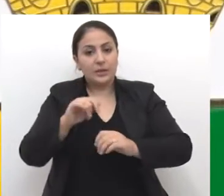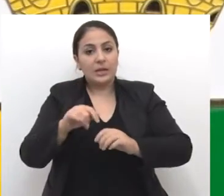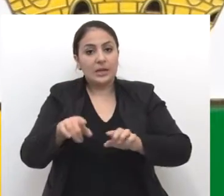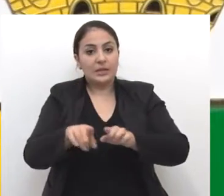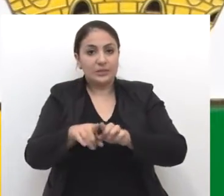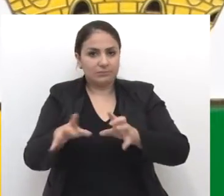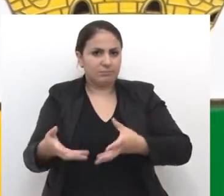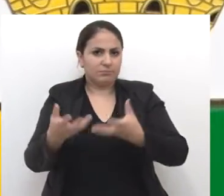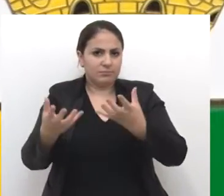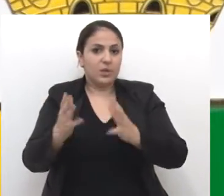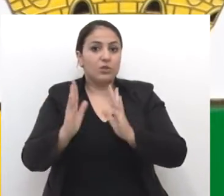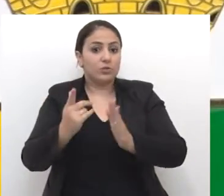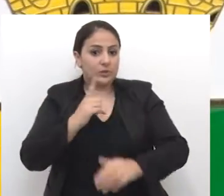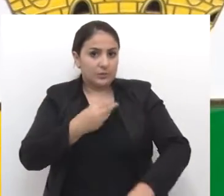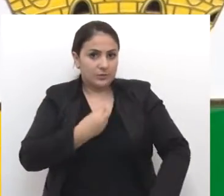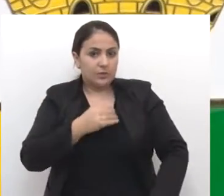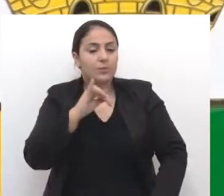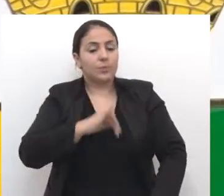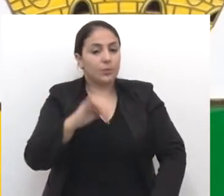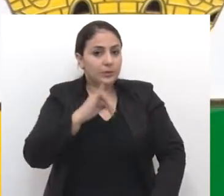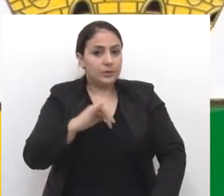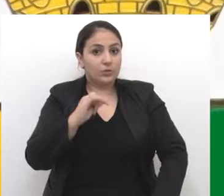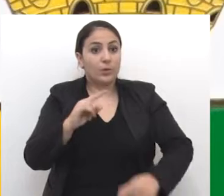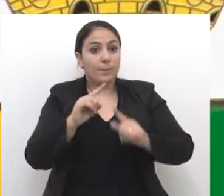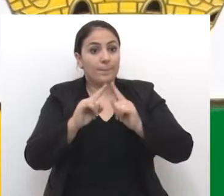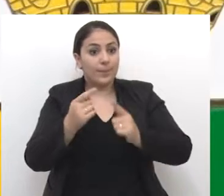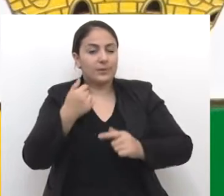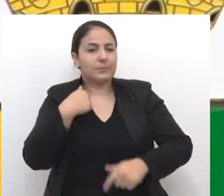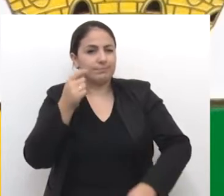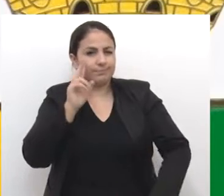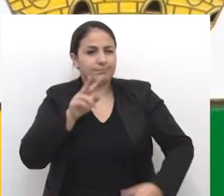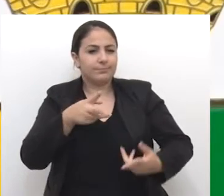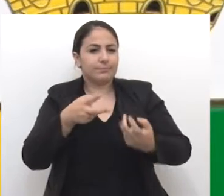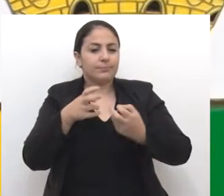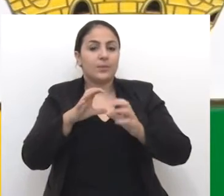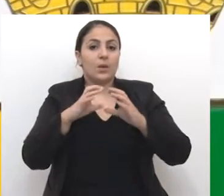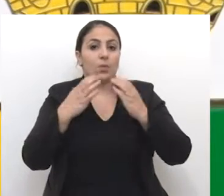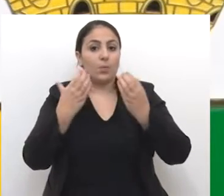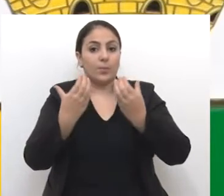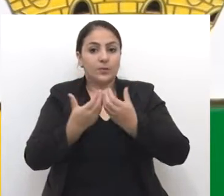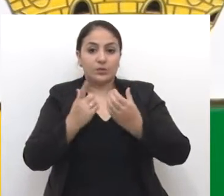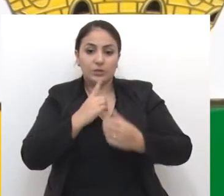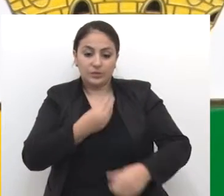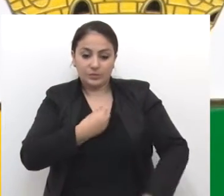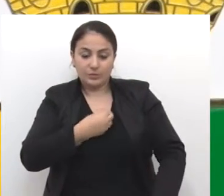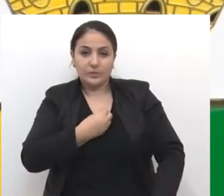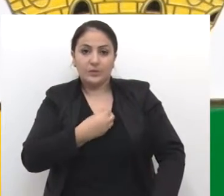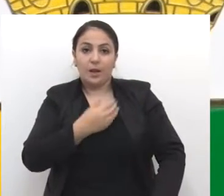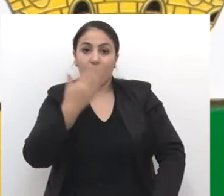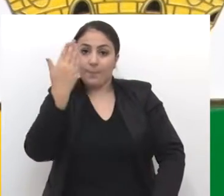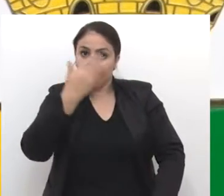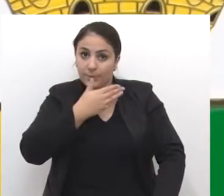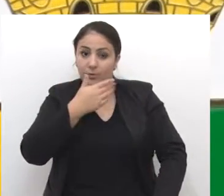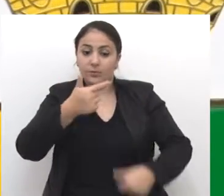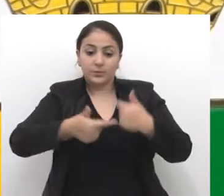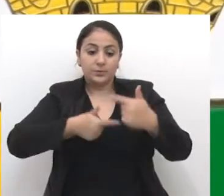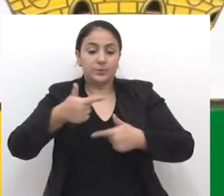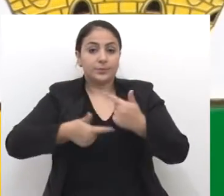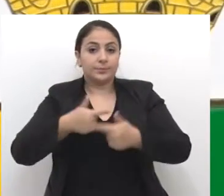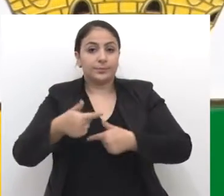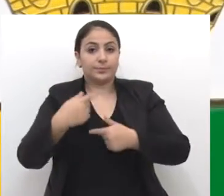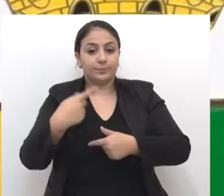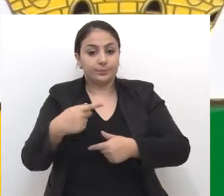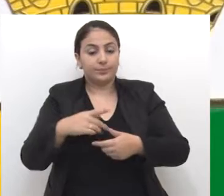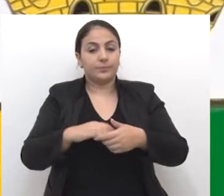já existe. É importante isso, mas pelo que eu vi, a comunidade que esteve presente, ela aprova o trabalho